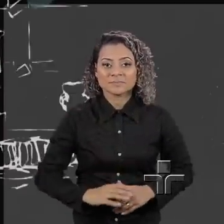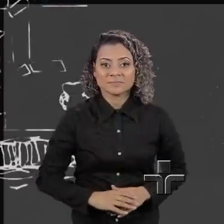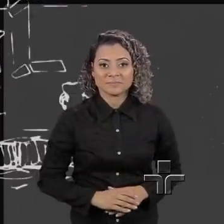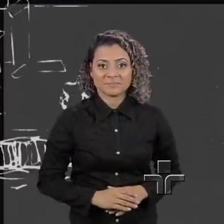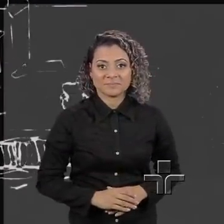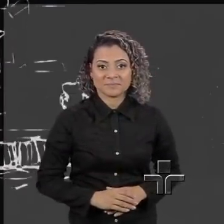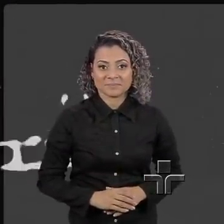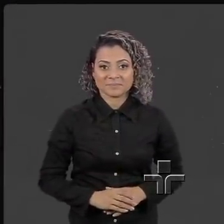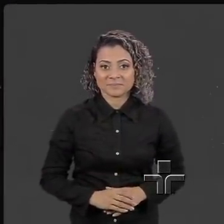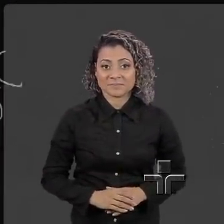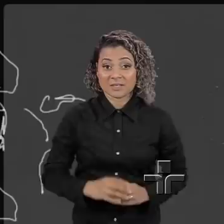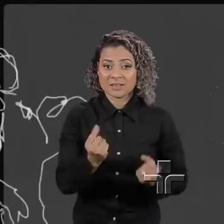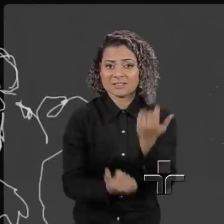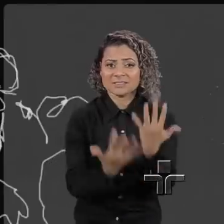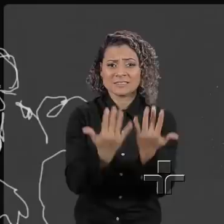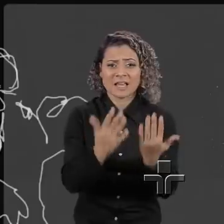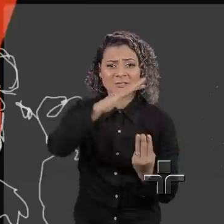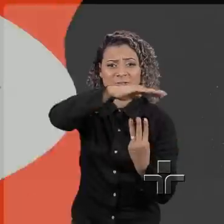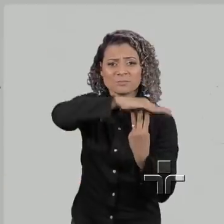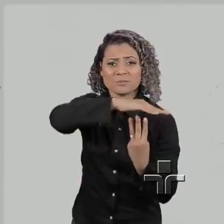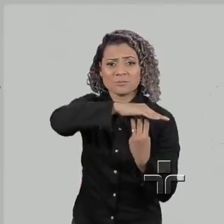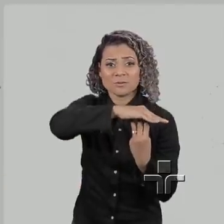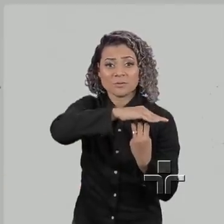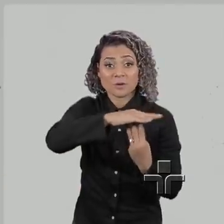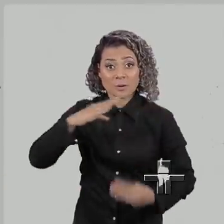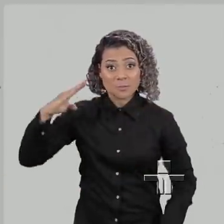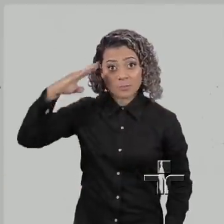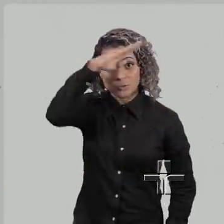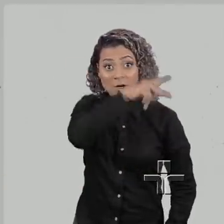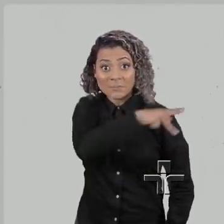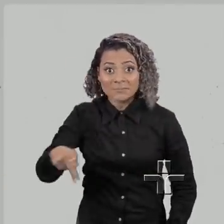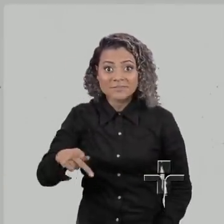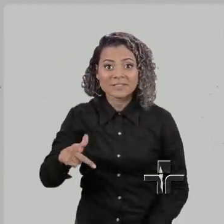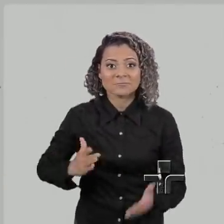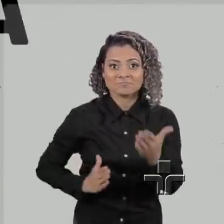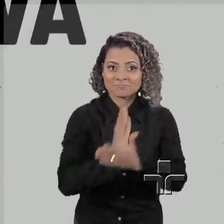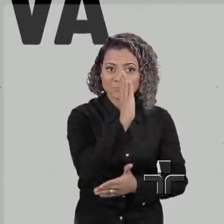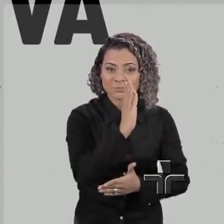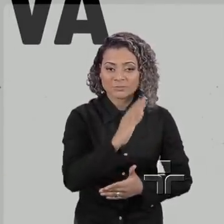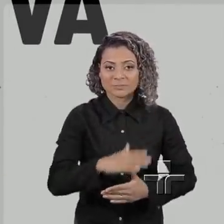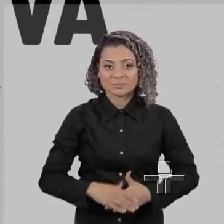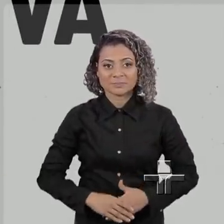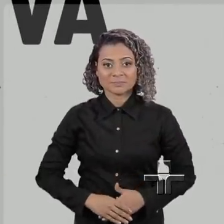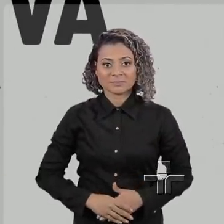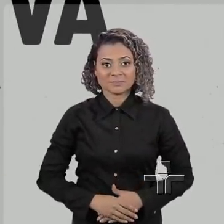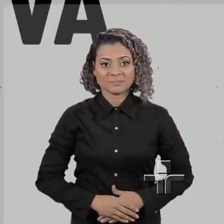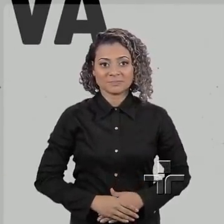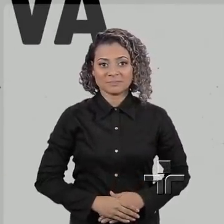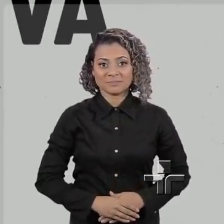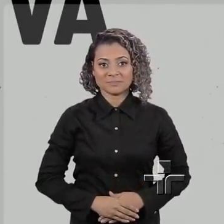O incêndio que atingiu o Museu Nacional, ataque com o presidente eleito Jair Bolsonaro.